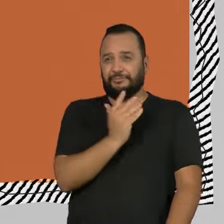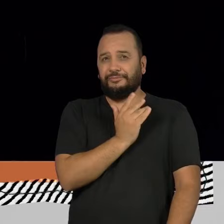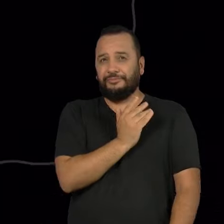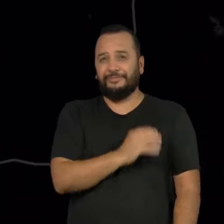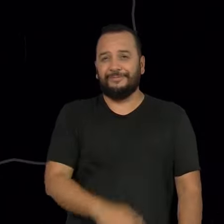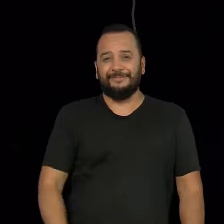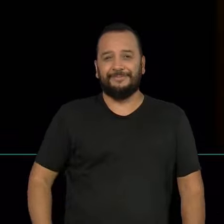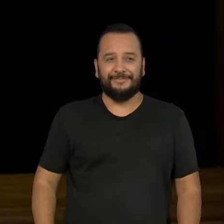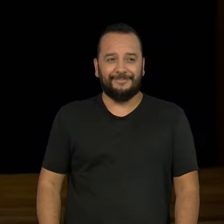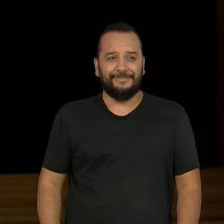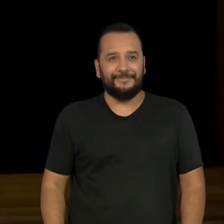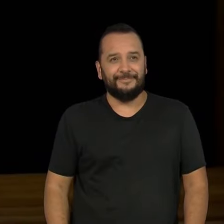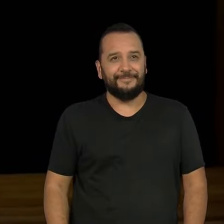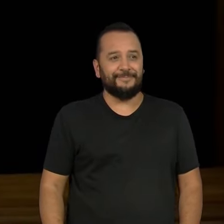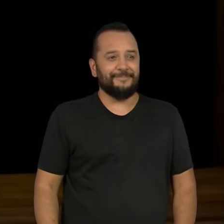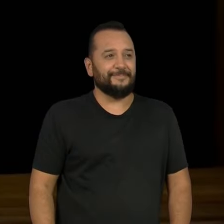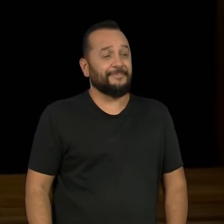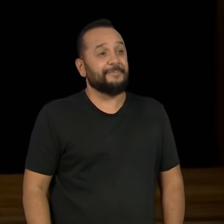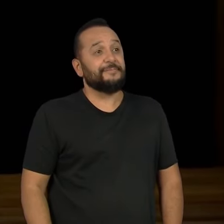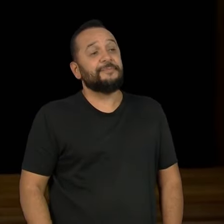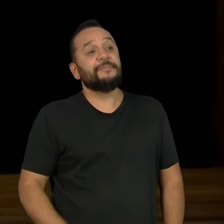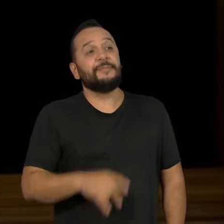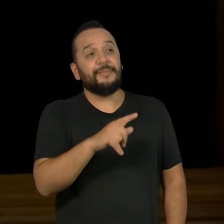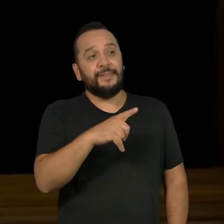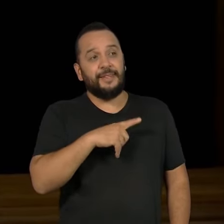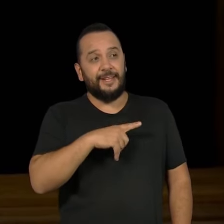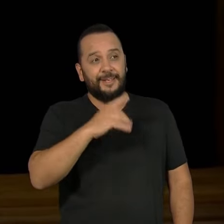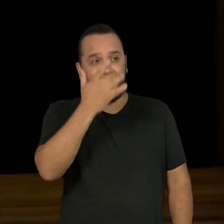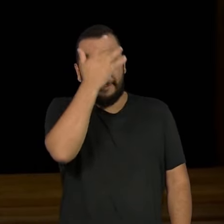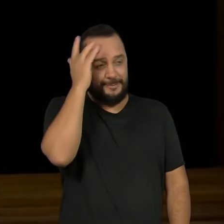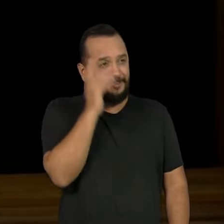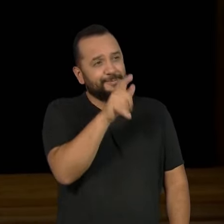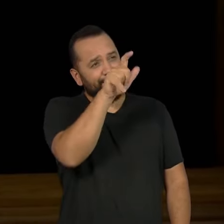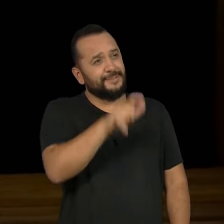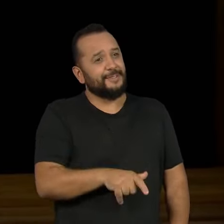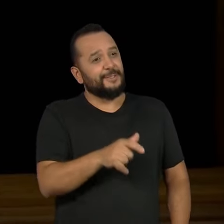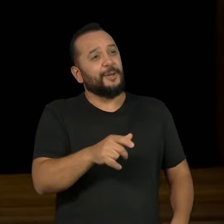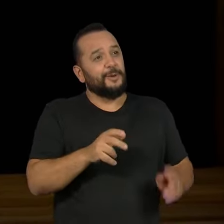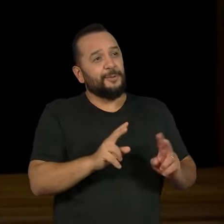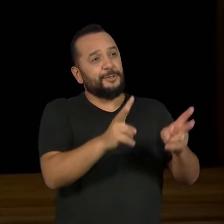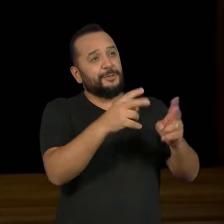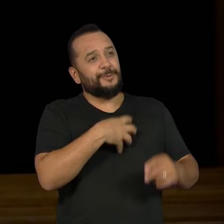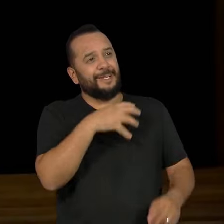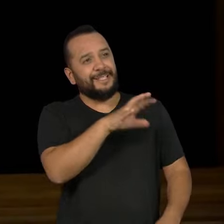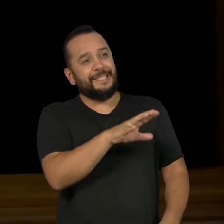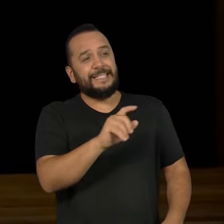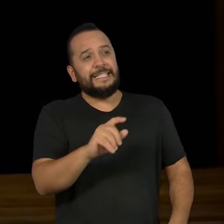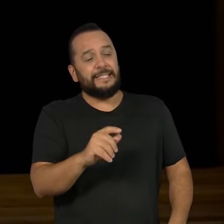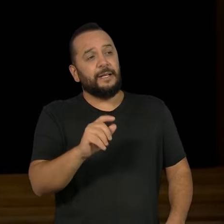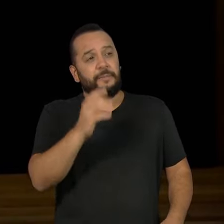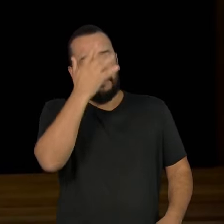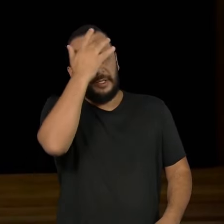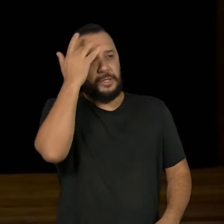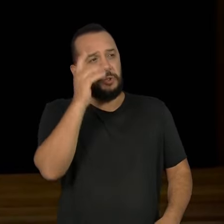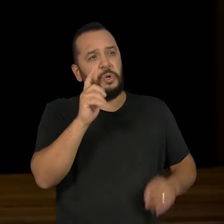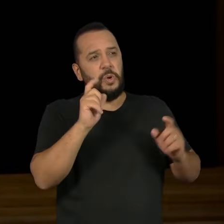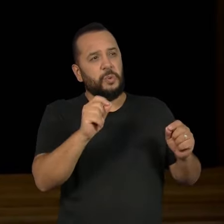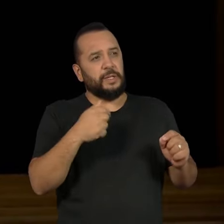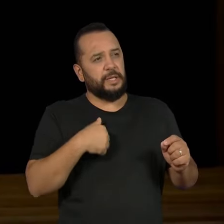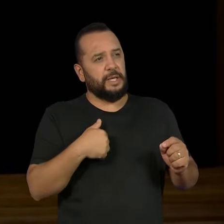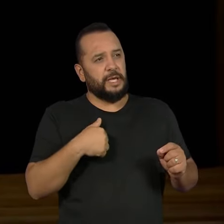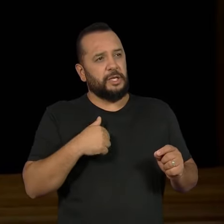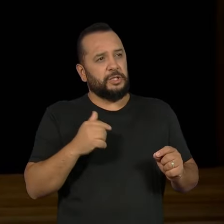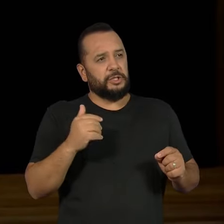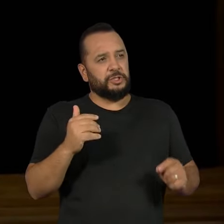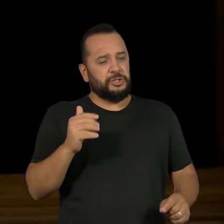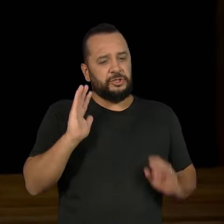di tem uma figura que continua aí eu não sei se tem a ver com aquela natas da fé eu queria conhecer